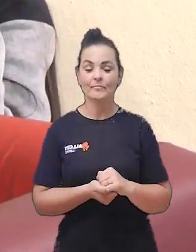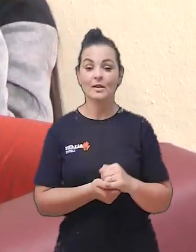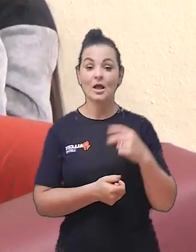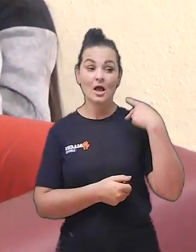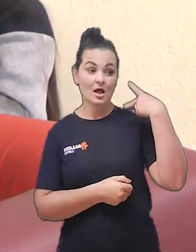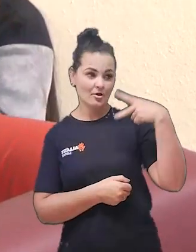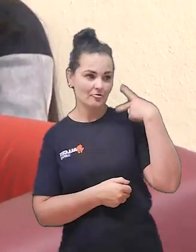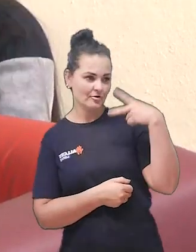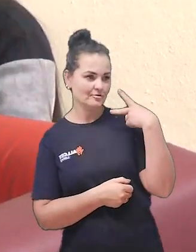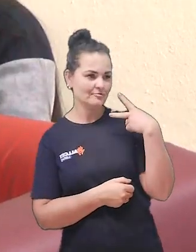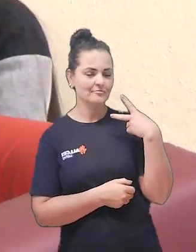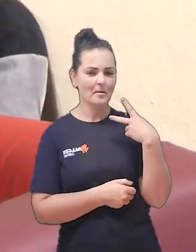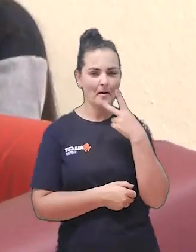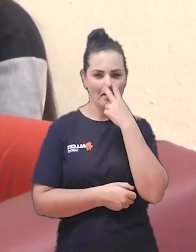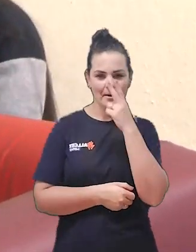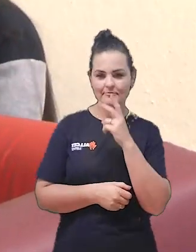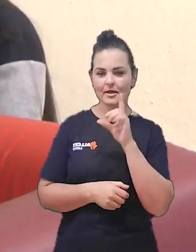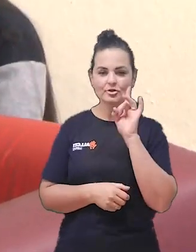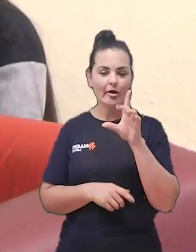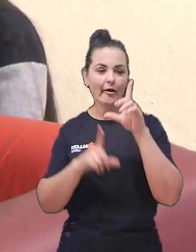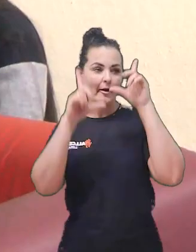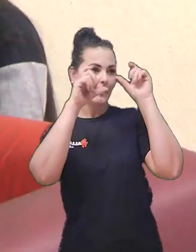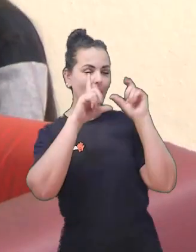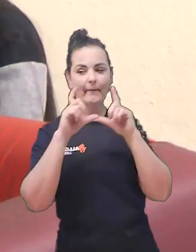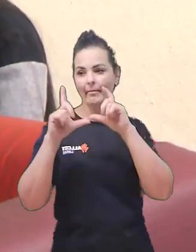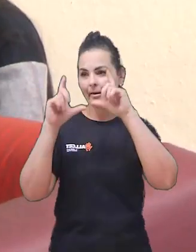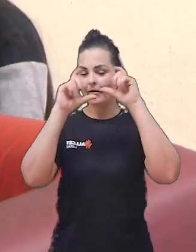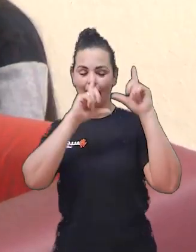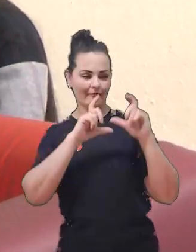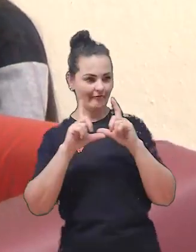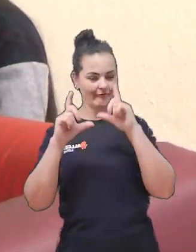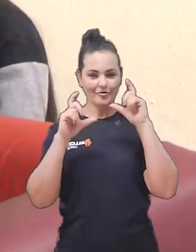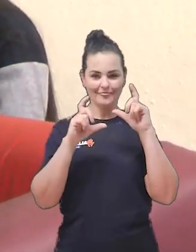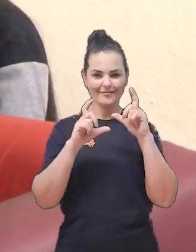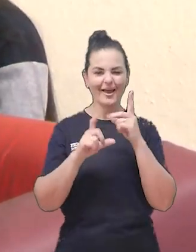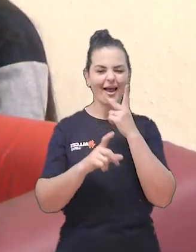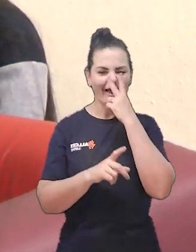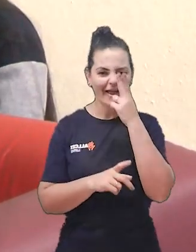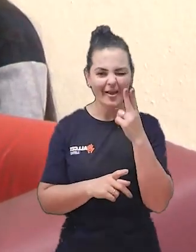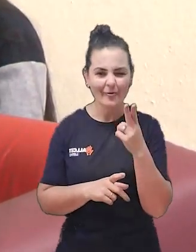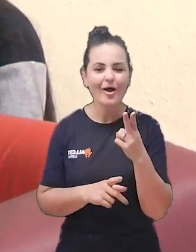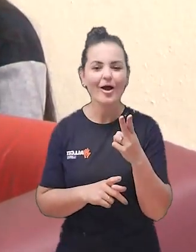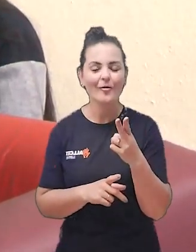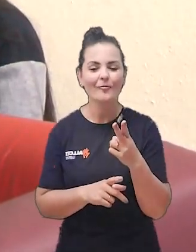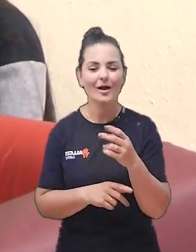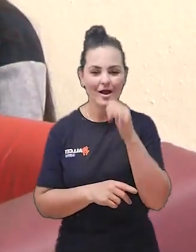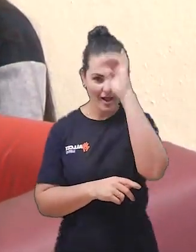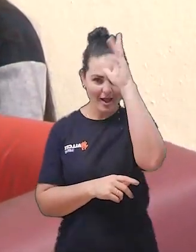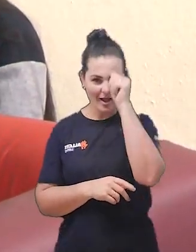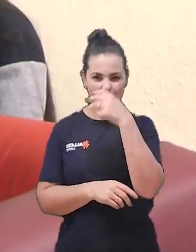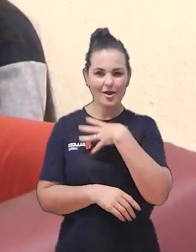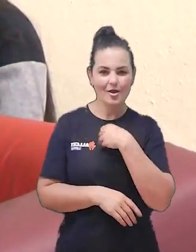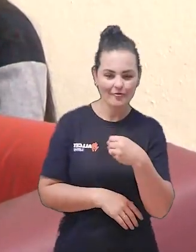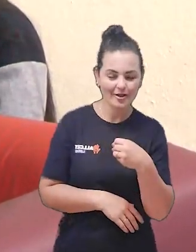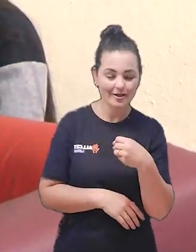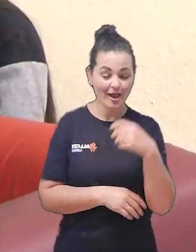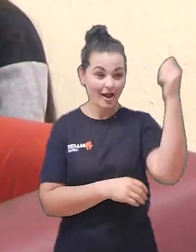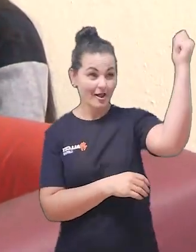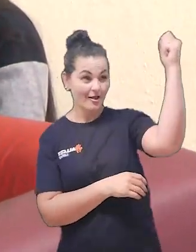vereador quer aparecer, parece que tem que tirar foto, né? Acendeu a luz, tem que... É que nem pinto de granja. Acende